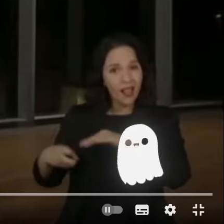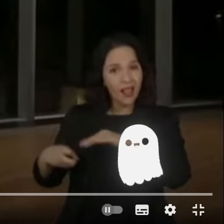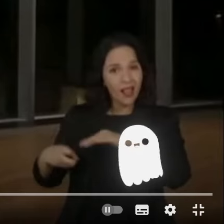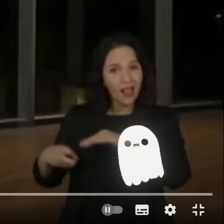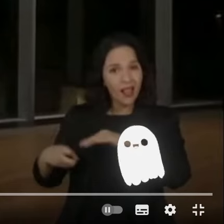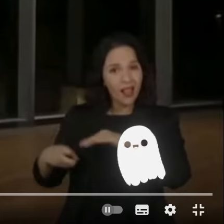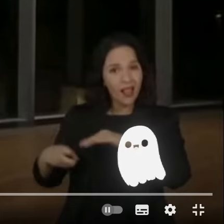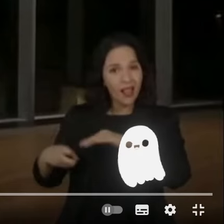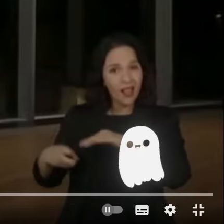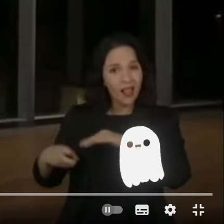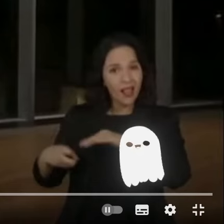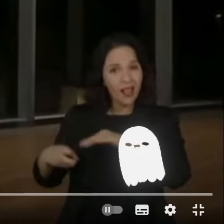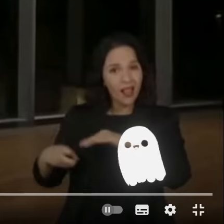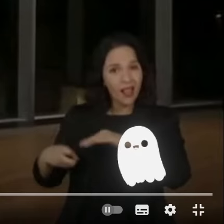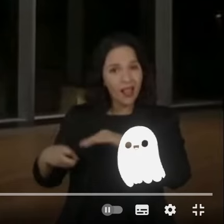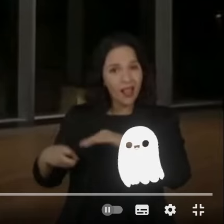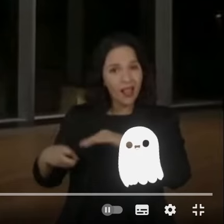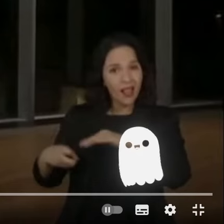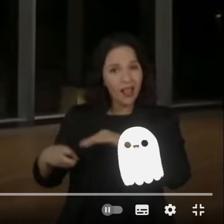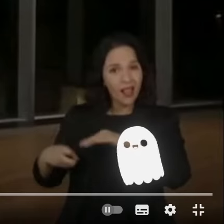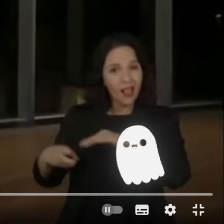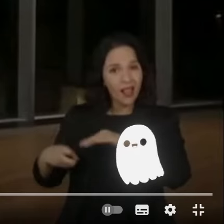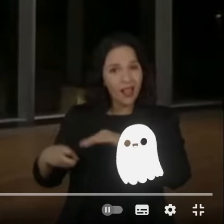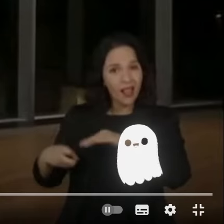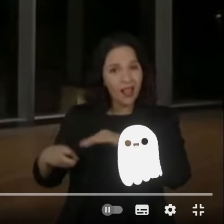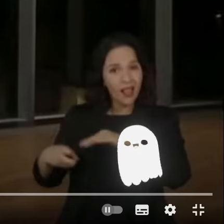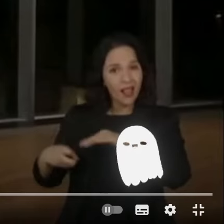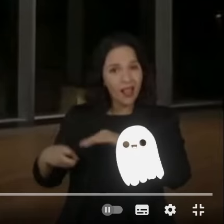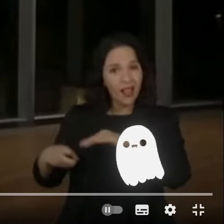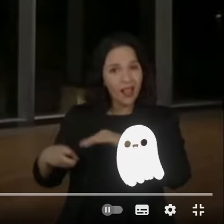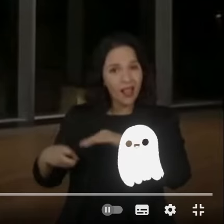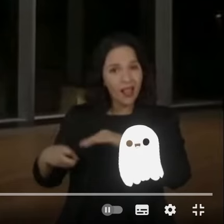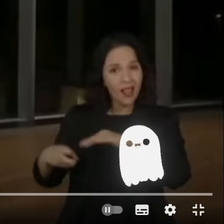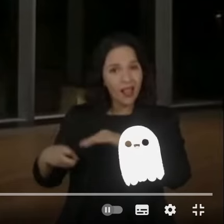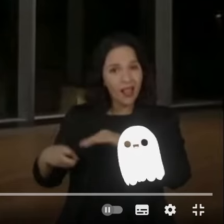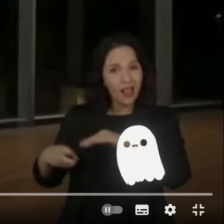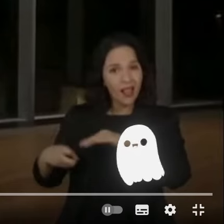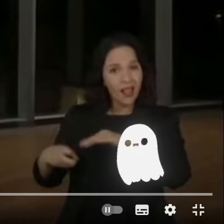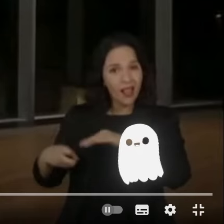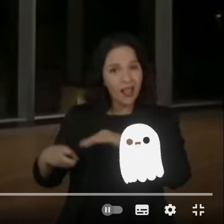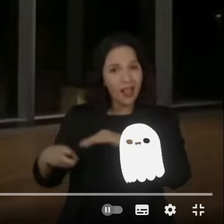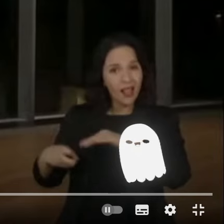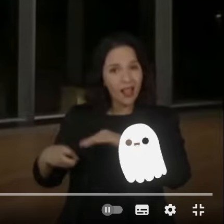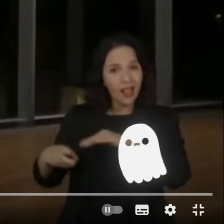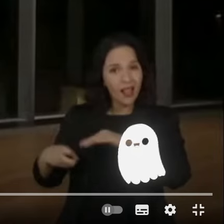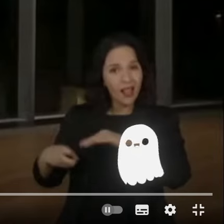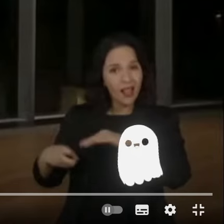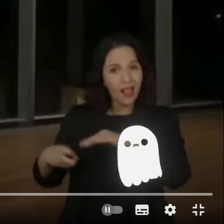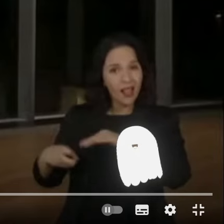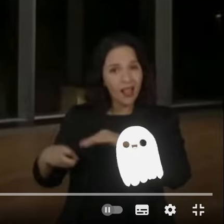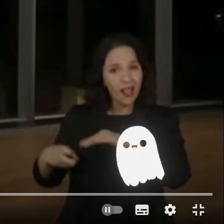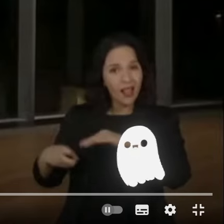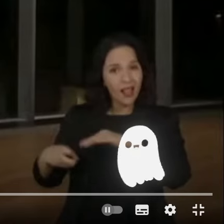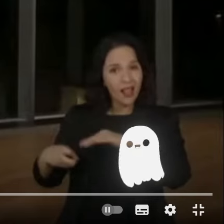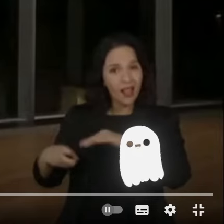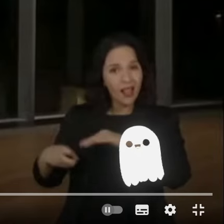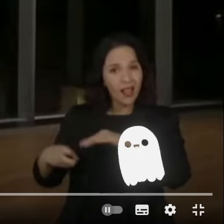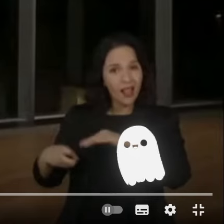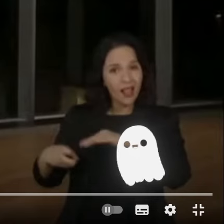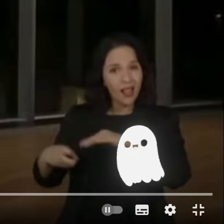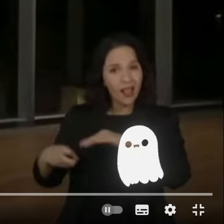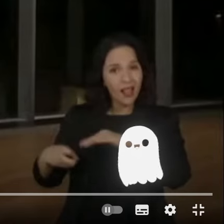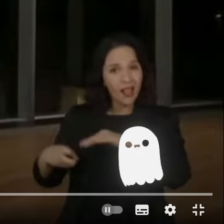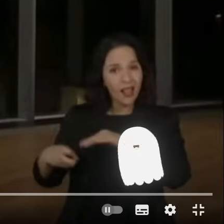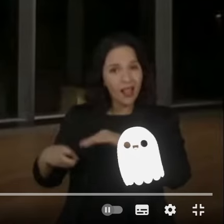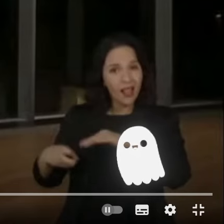tocar a mesa nele. Entendeu? Ninguém esperava. Defender o Vini? Ah, o Vini foram muitas vezes. Muitas